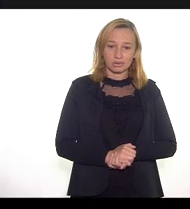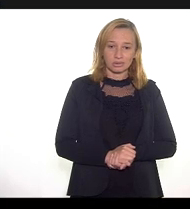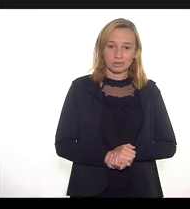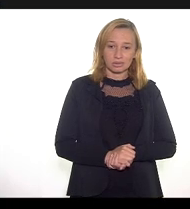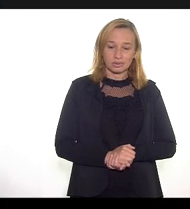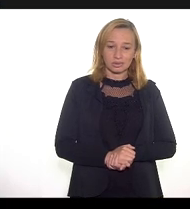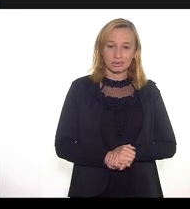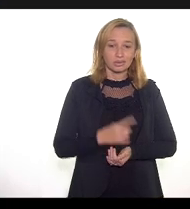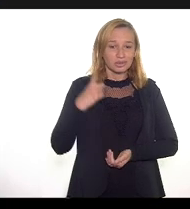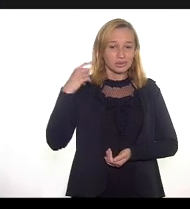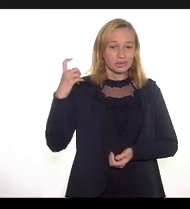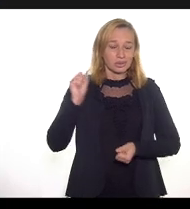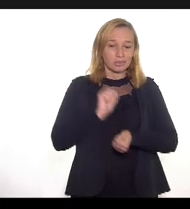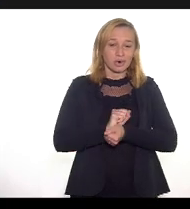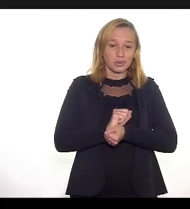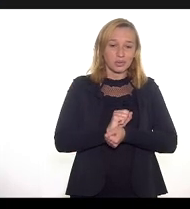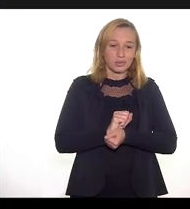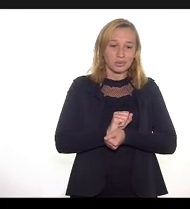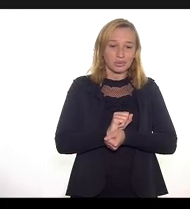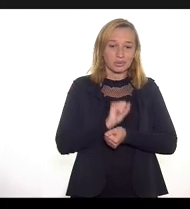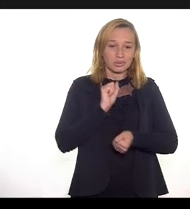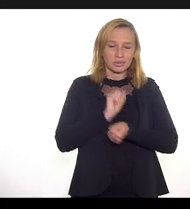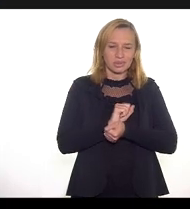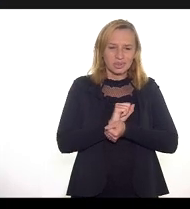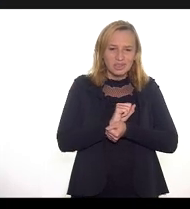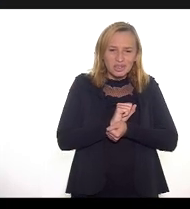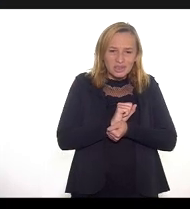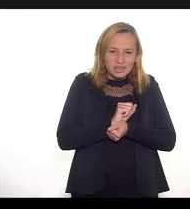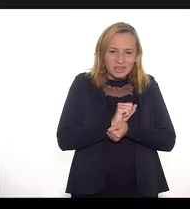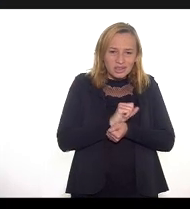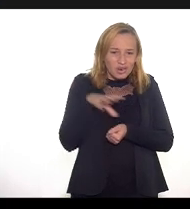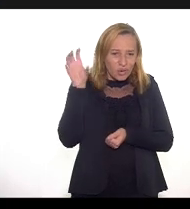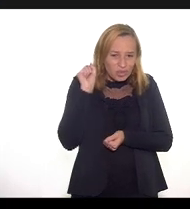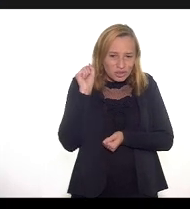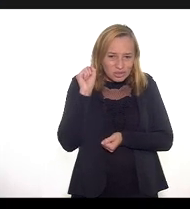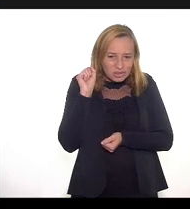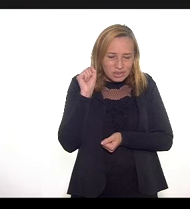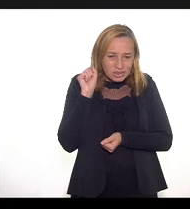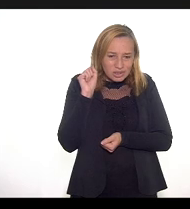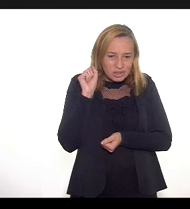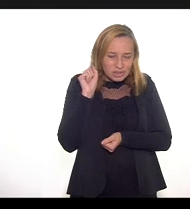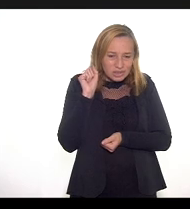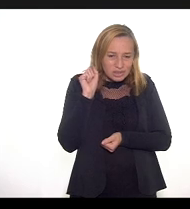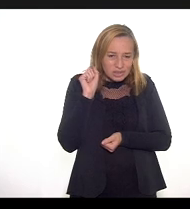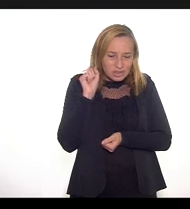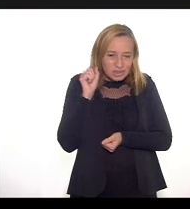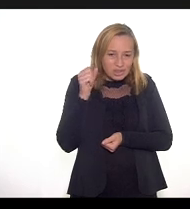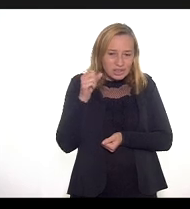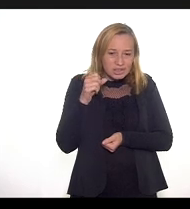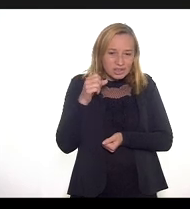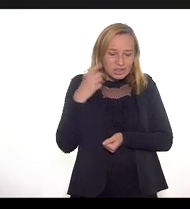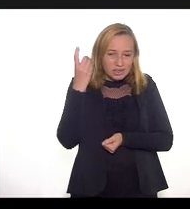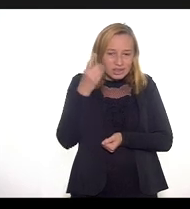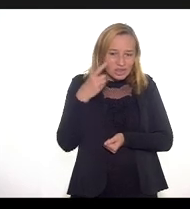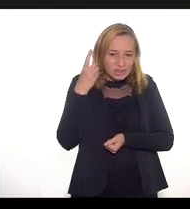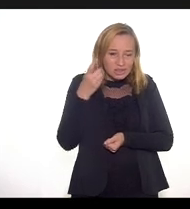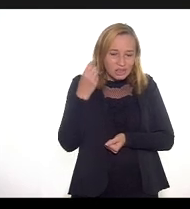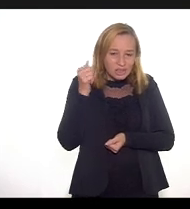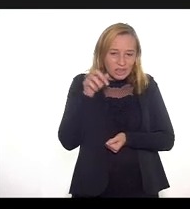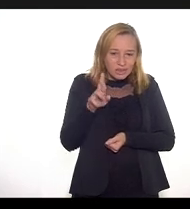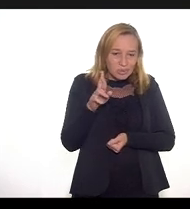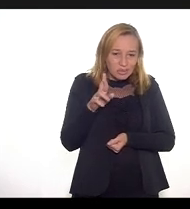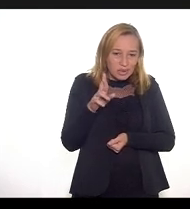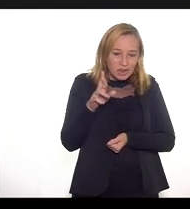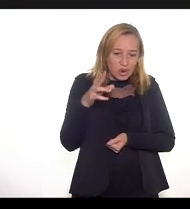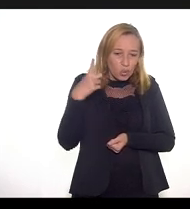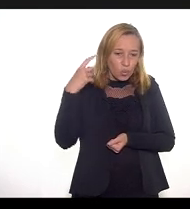O som, travado. Vocês estão me ouvindo? Deputado Egelmar, seu som está aberto. Se puder fechar,